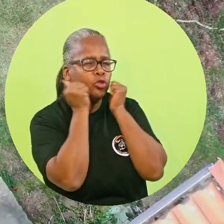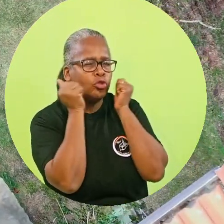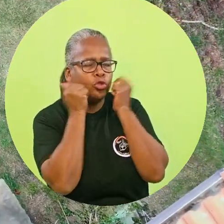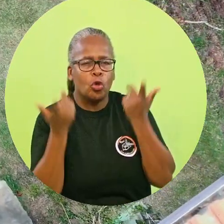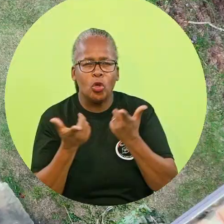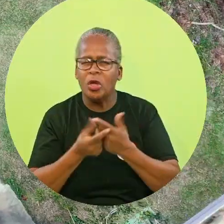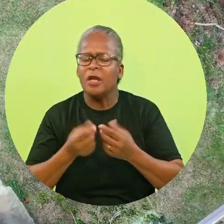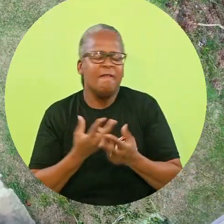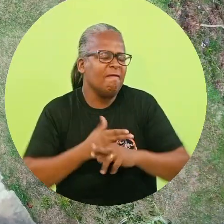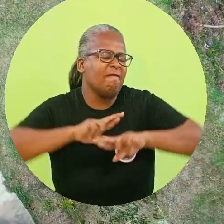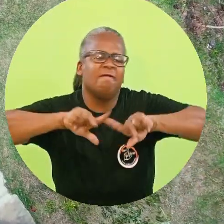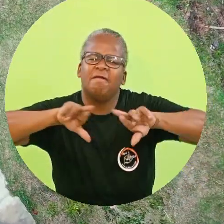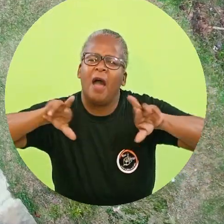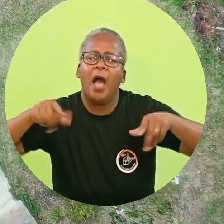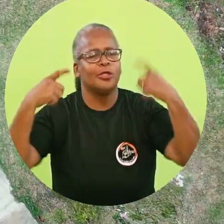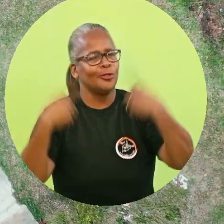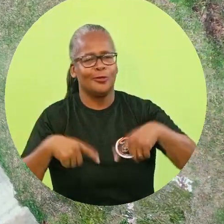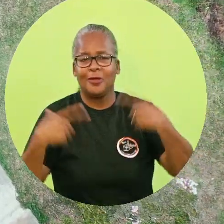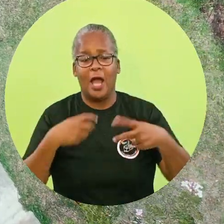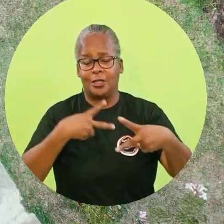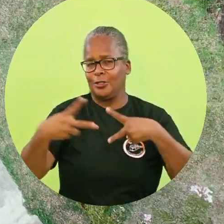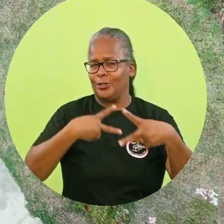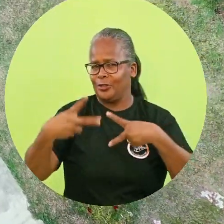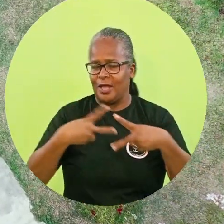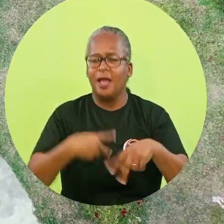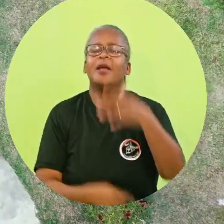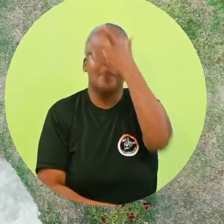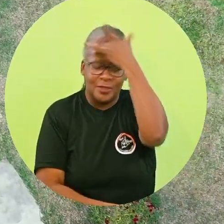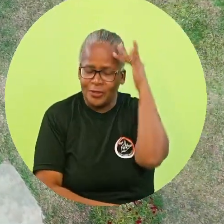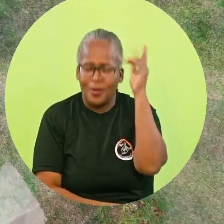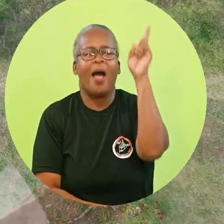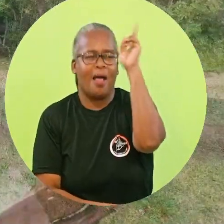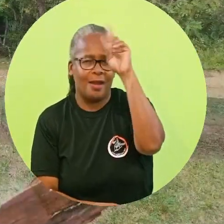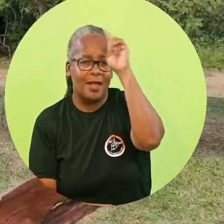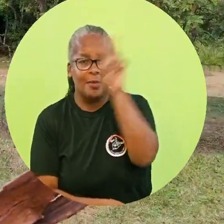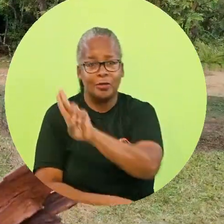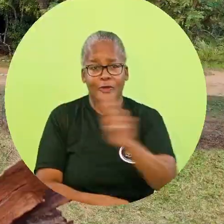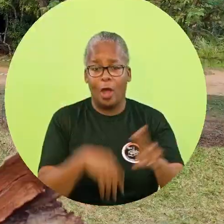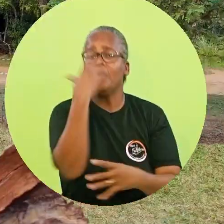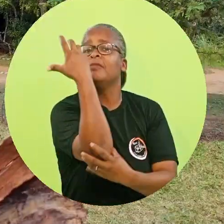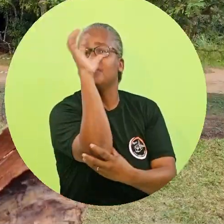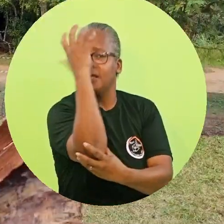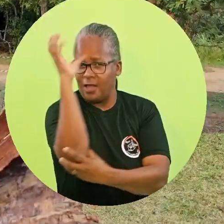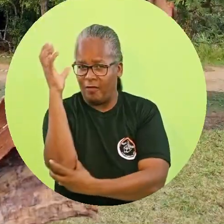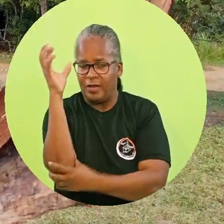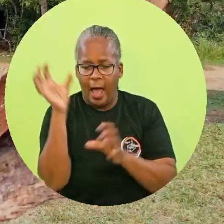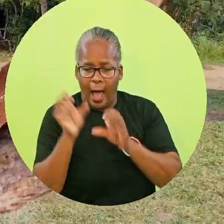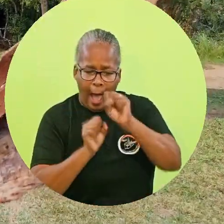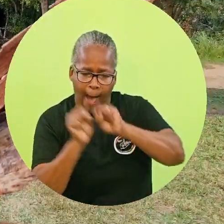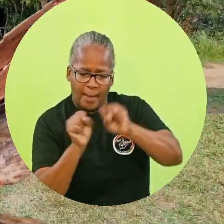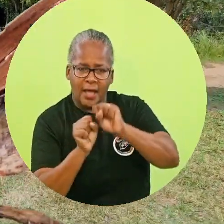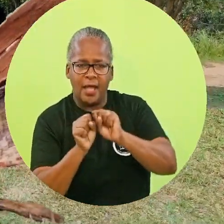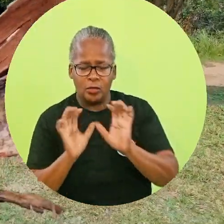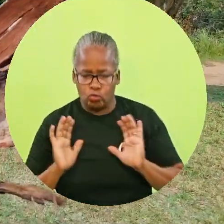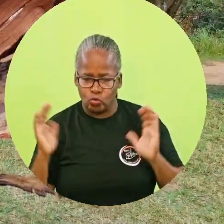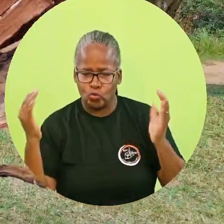de São José dos Campos, lugares onde alguém ainda lembra do nome das árvores. Amarrei-as como a cidade amarra